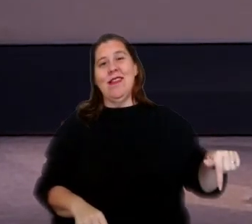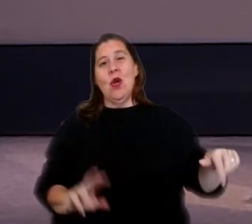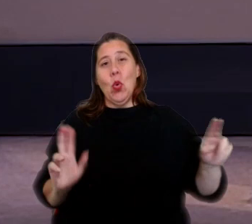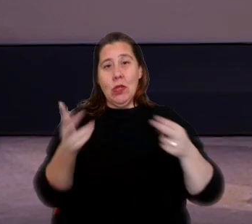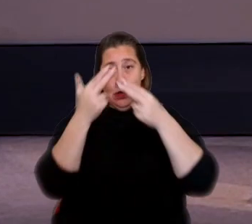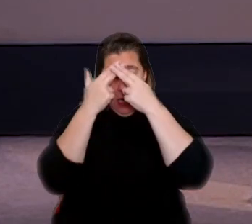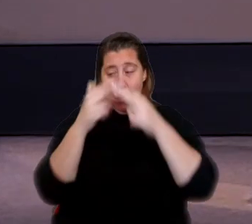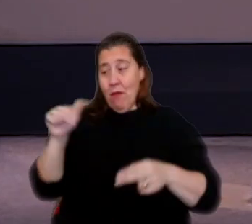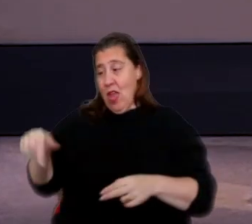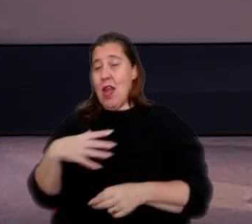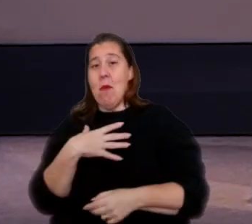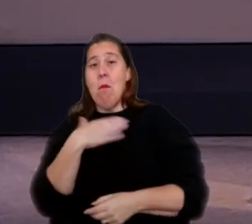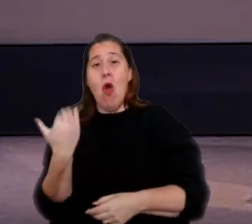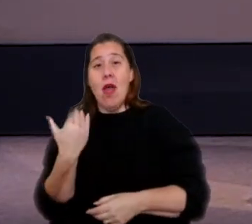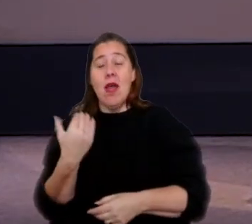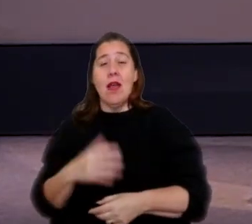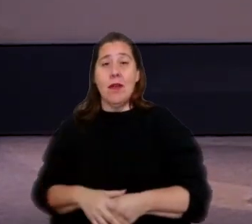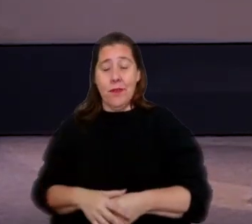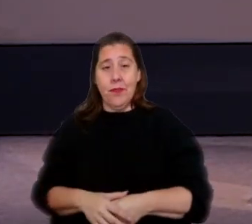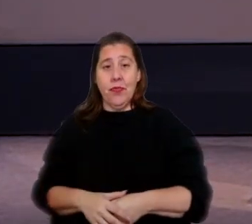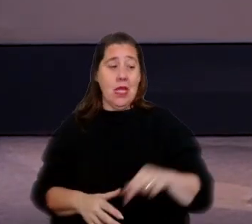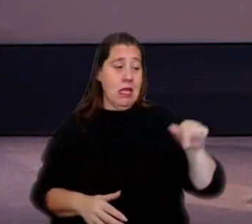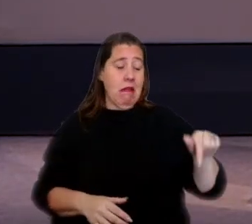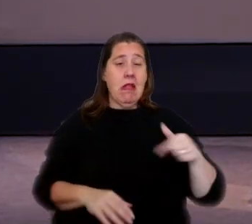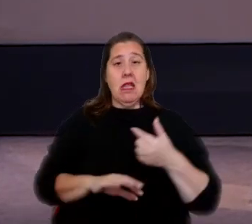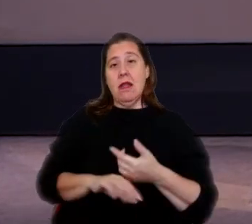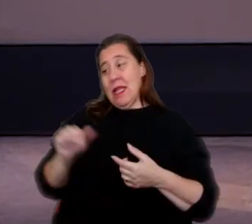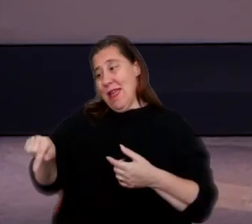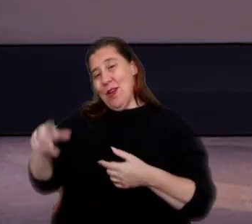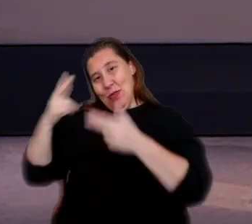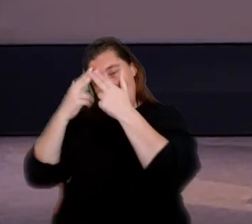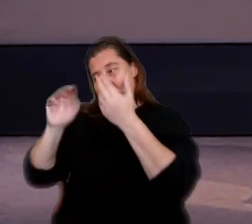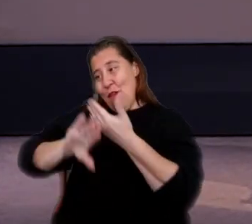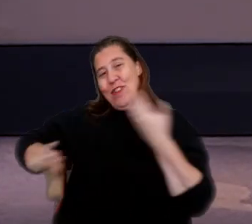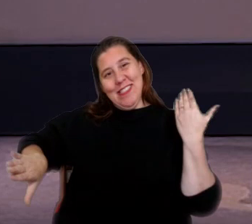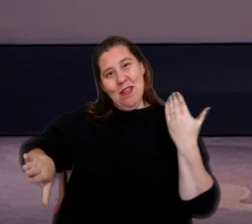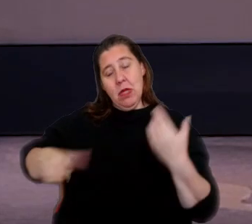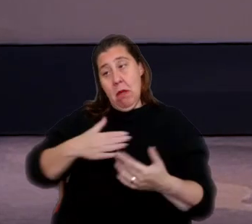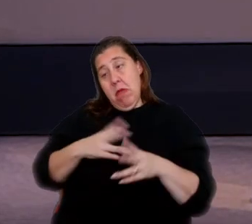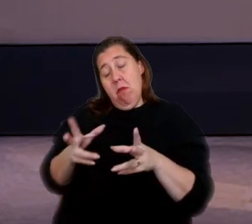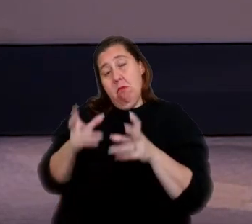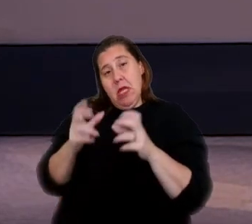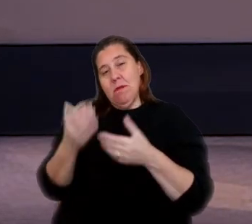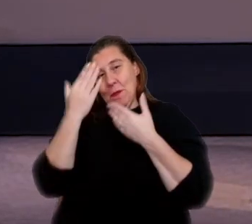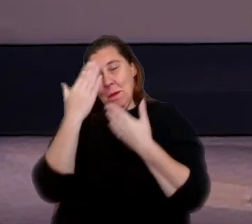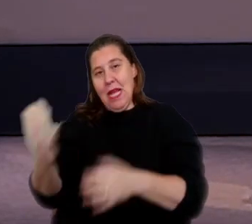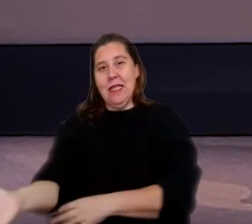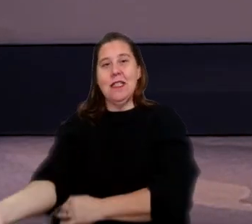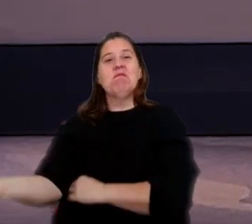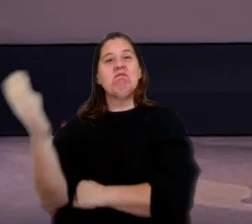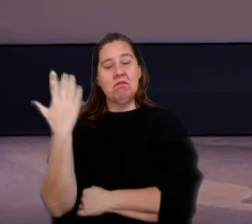foi a morte do menino. E o menino, o trauma, foi o afastamento do Léo. Essa é a minha